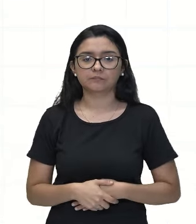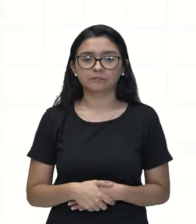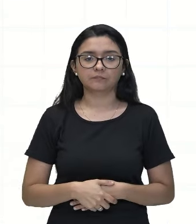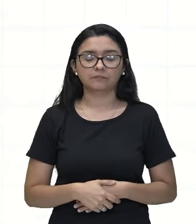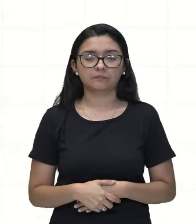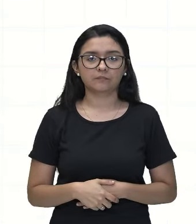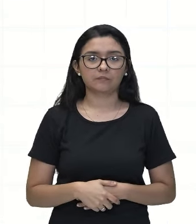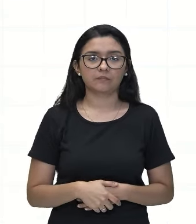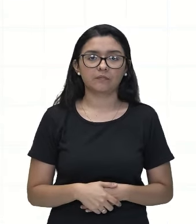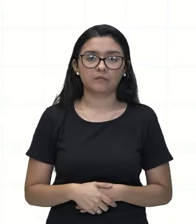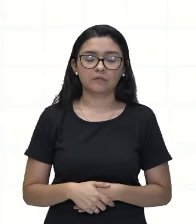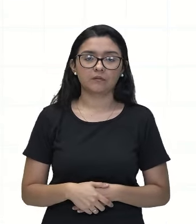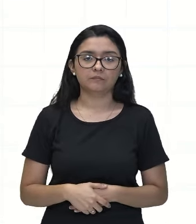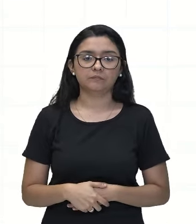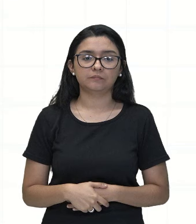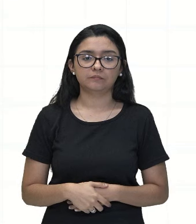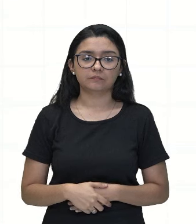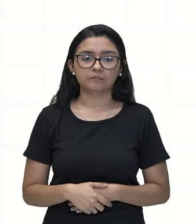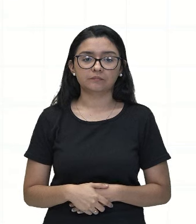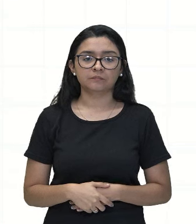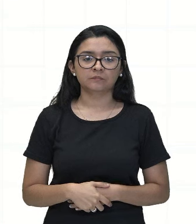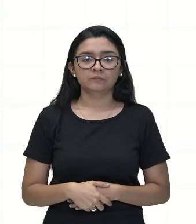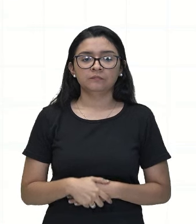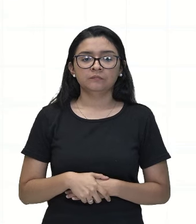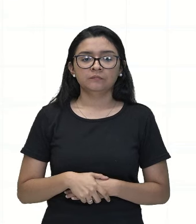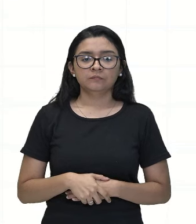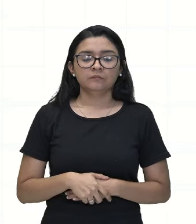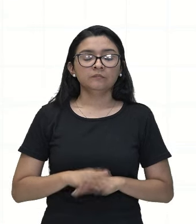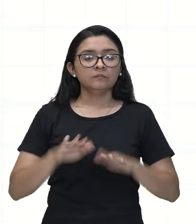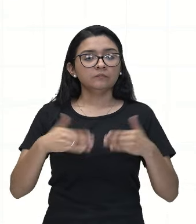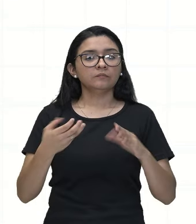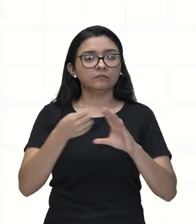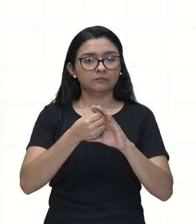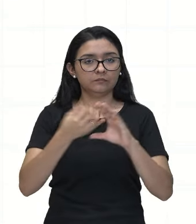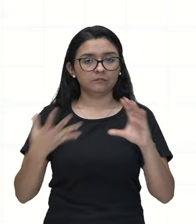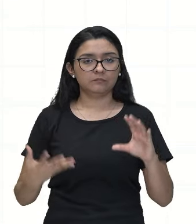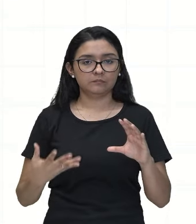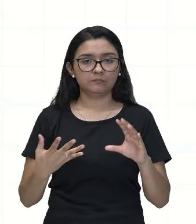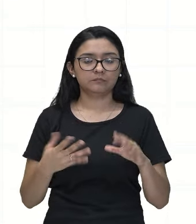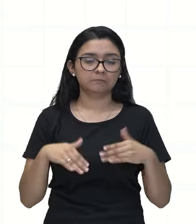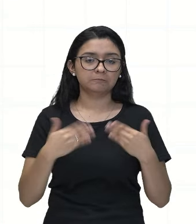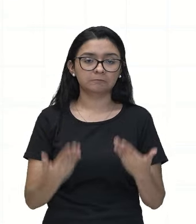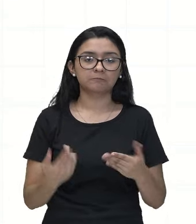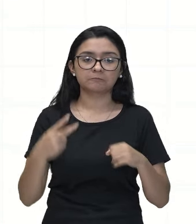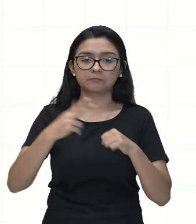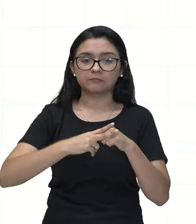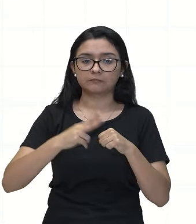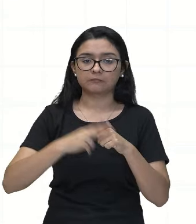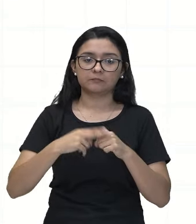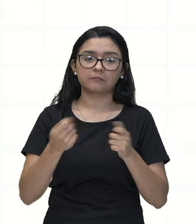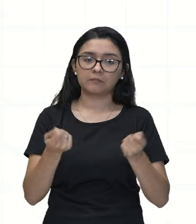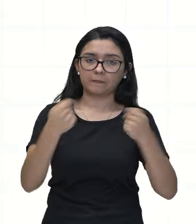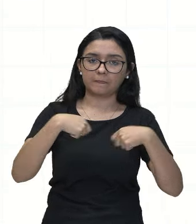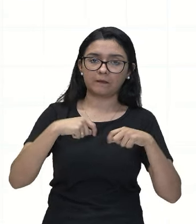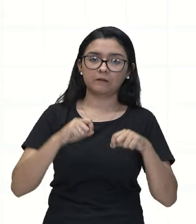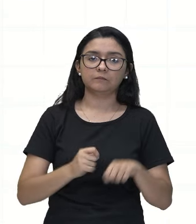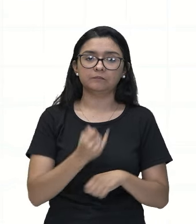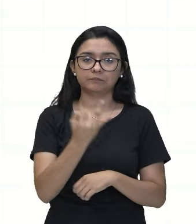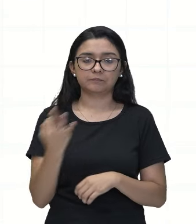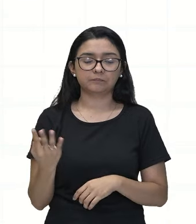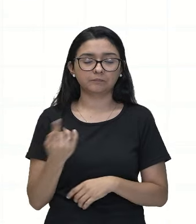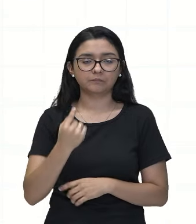tá Como tá a caracterizado por essas expressões então o verbo pode ficar no plural ou no